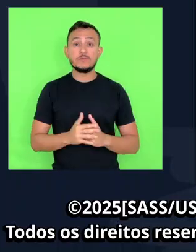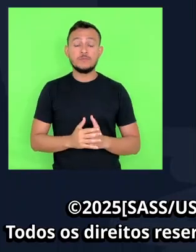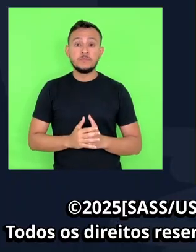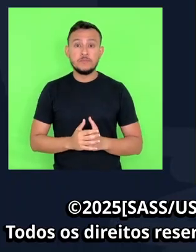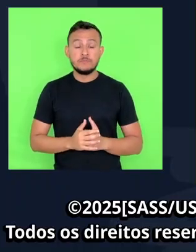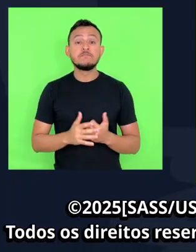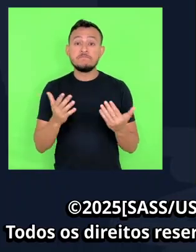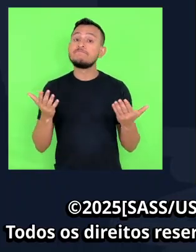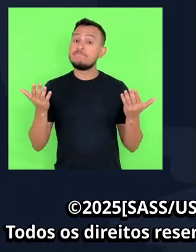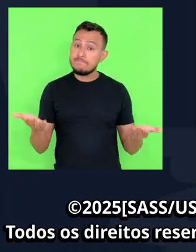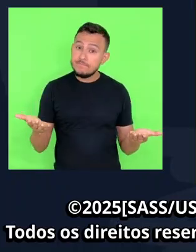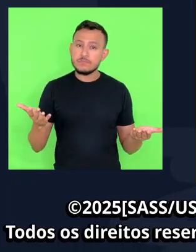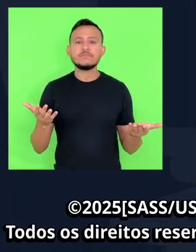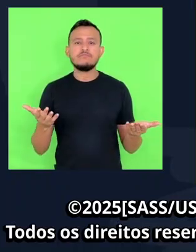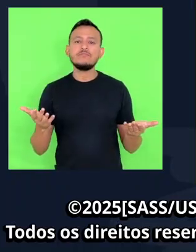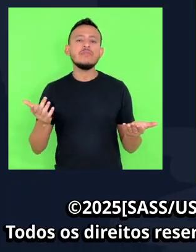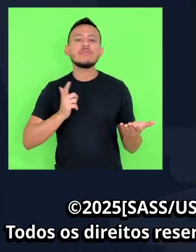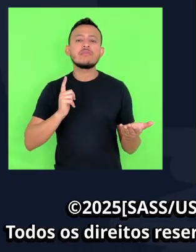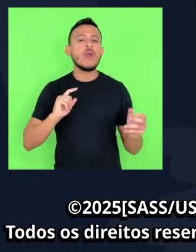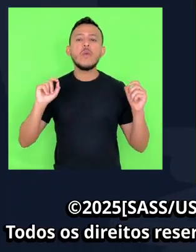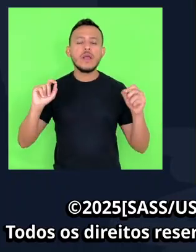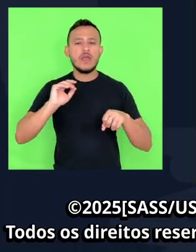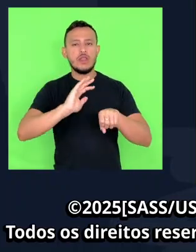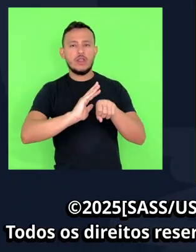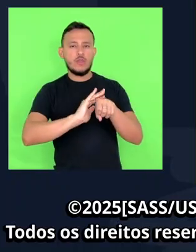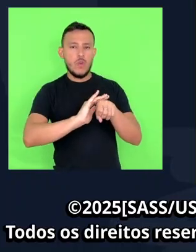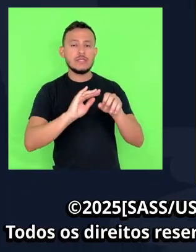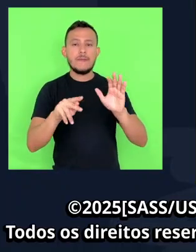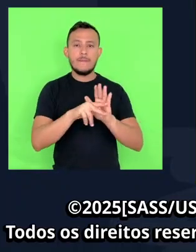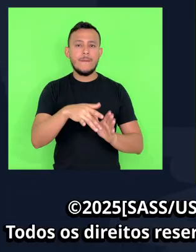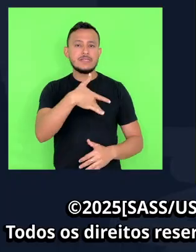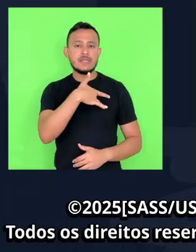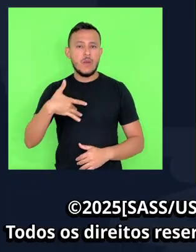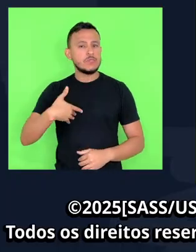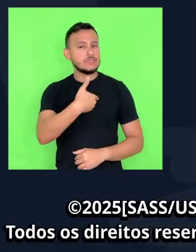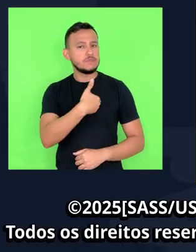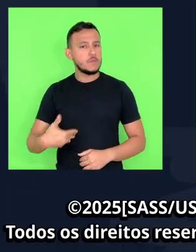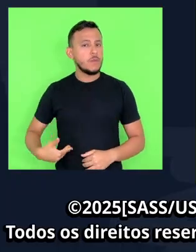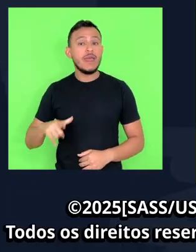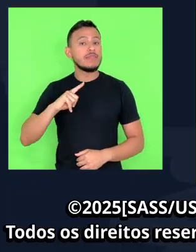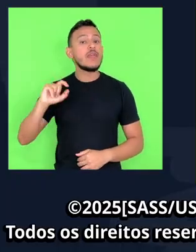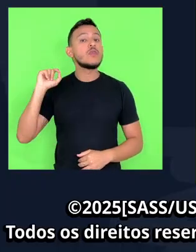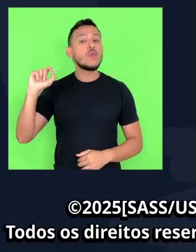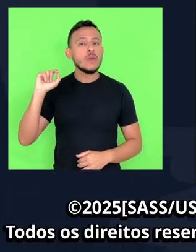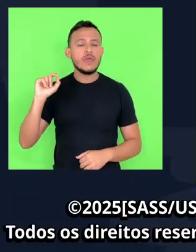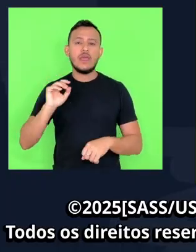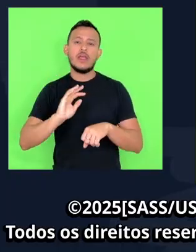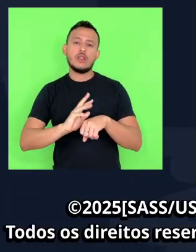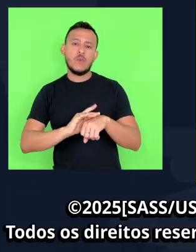Então, nós temos que doenças de importância em saúde pública se destacam as